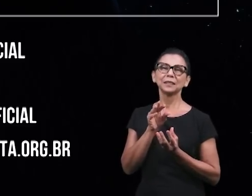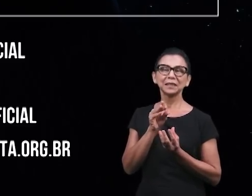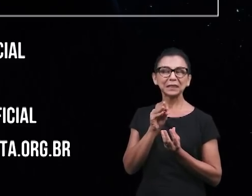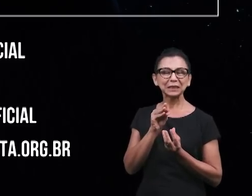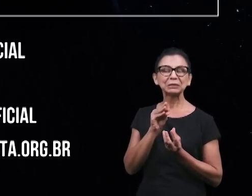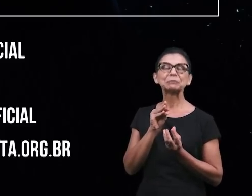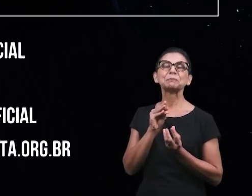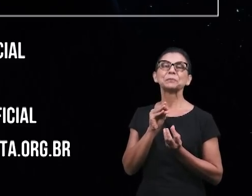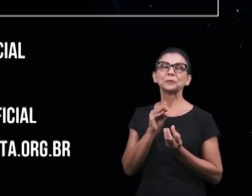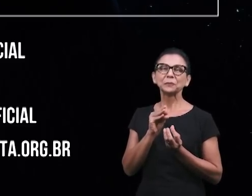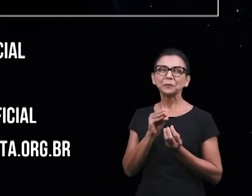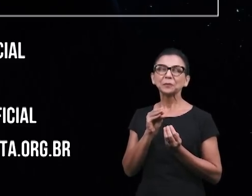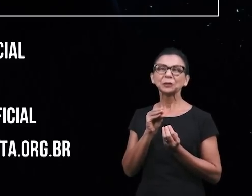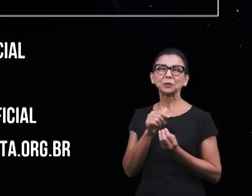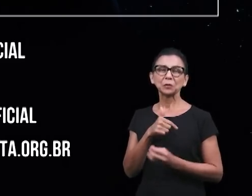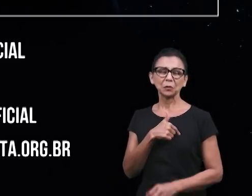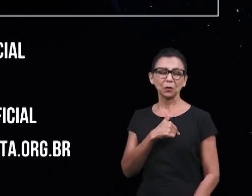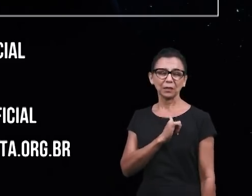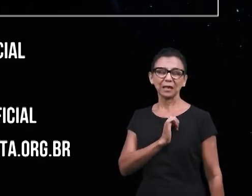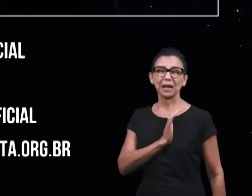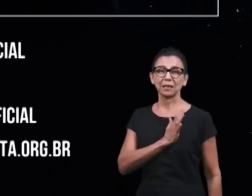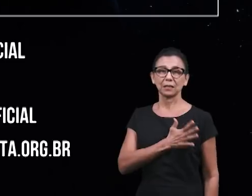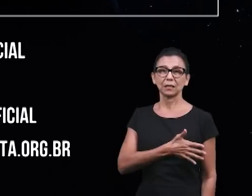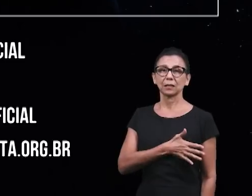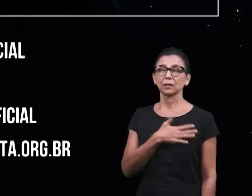acalma o